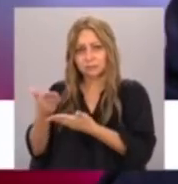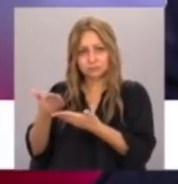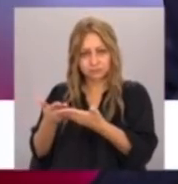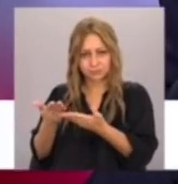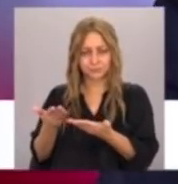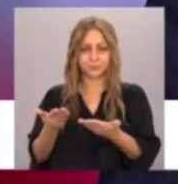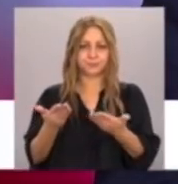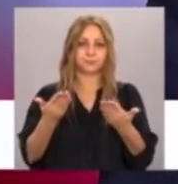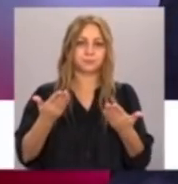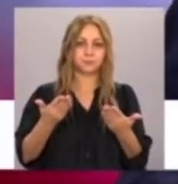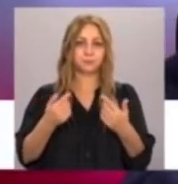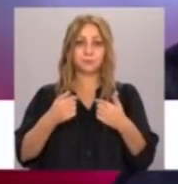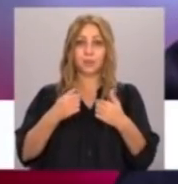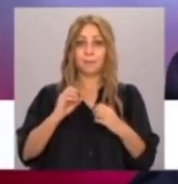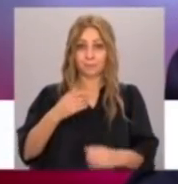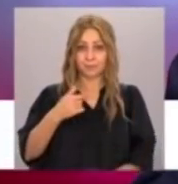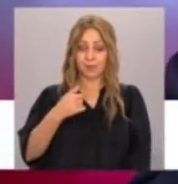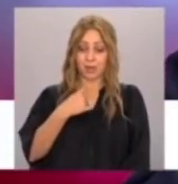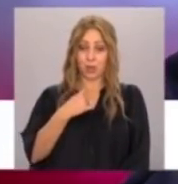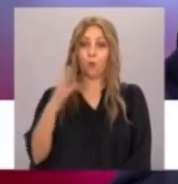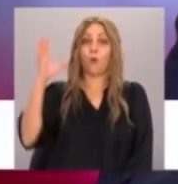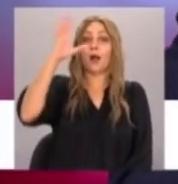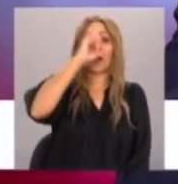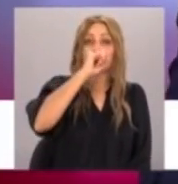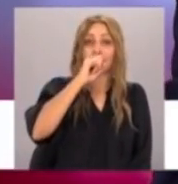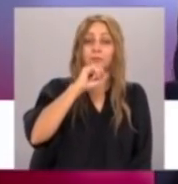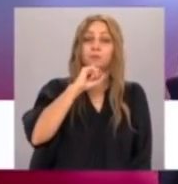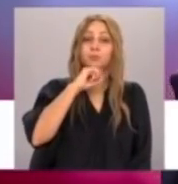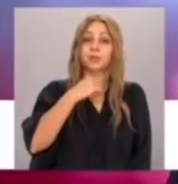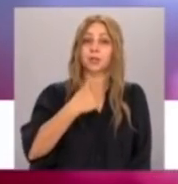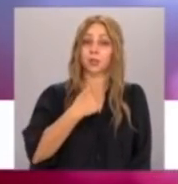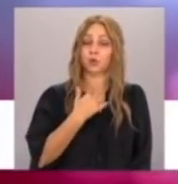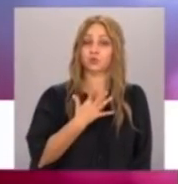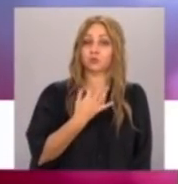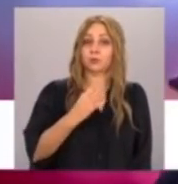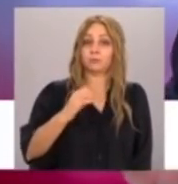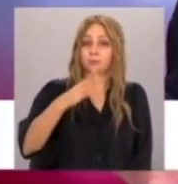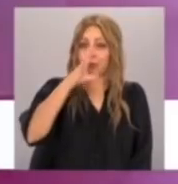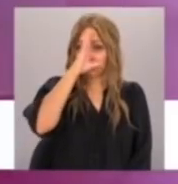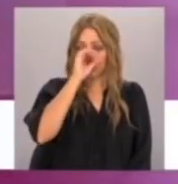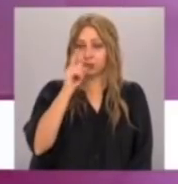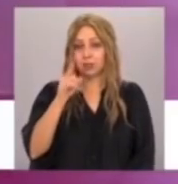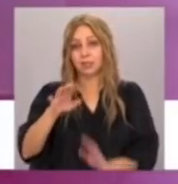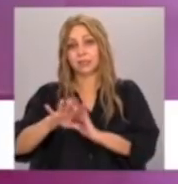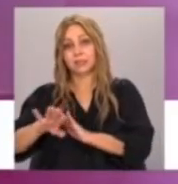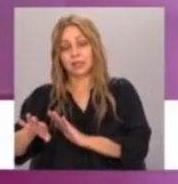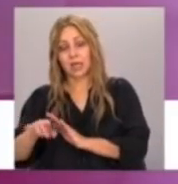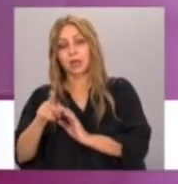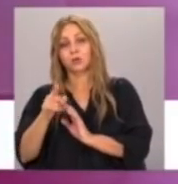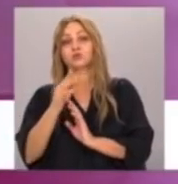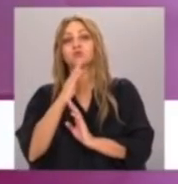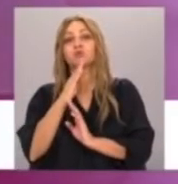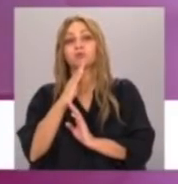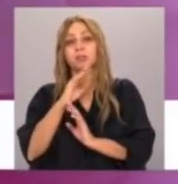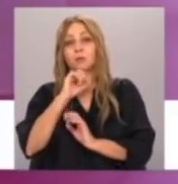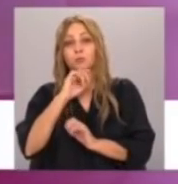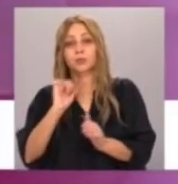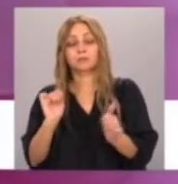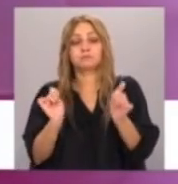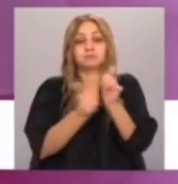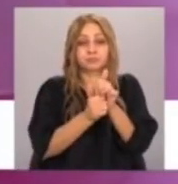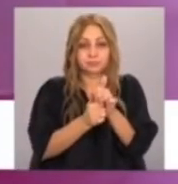é preciso primeiro que eu ganho as eleições para serem dica a primeiro-ministro e que a direita tenha logo suficiente para fazer pelo menos sentidos a ser que seguir